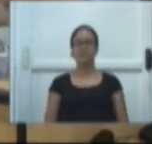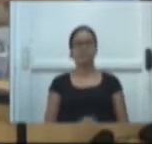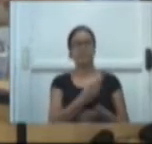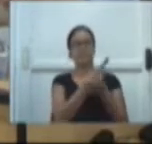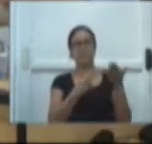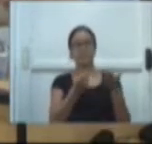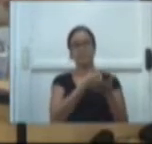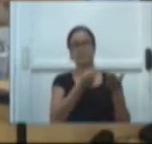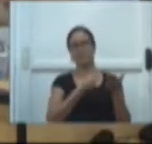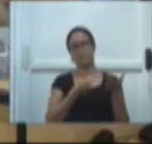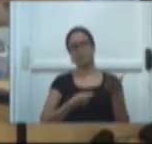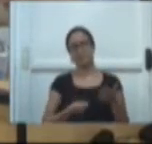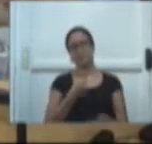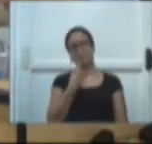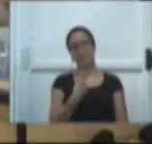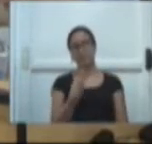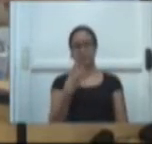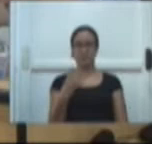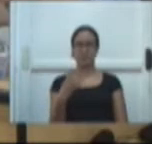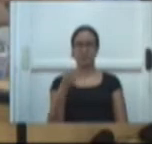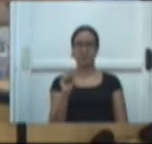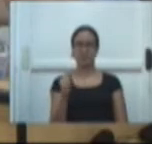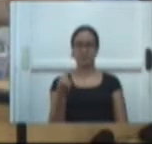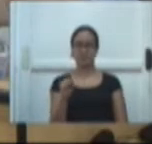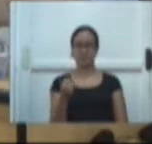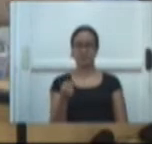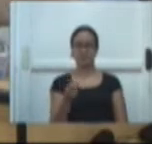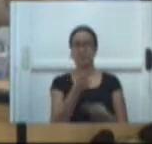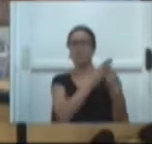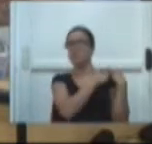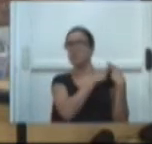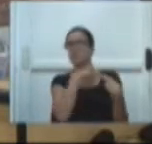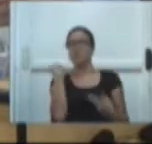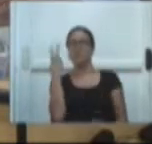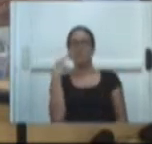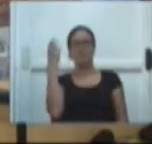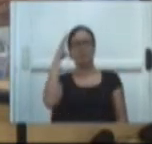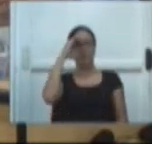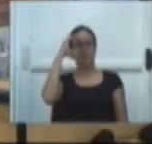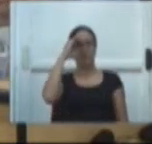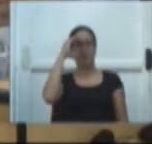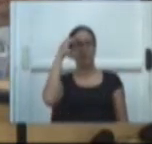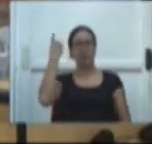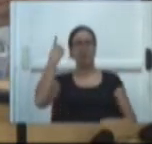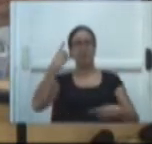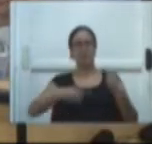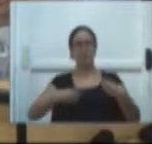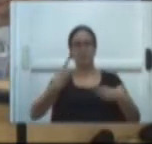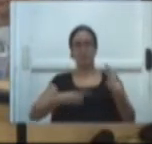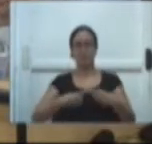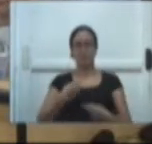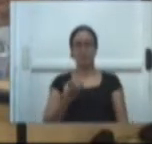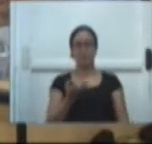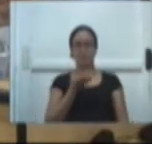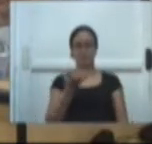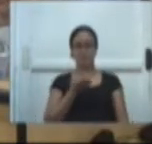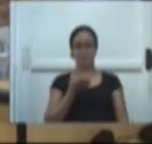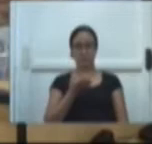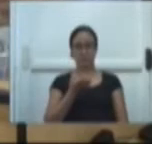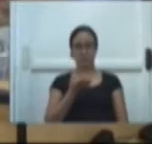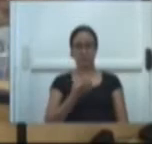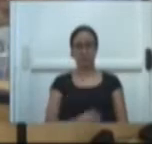Requerimento número 148, vereador Totó do Gás, está em discussão. Algum vereador deseja discutir?